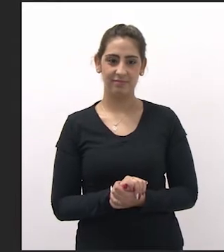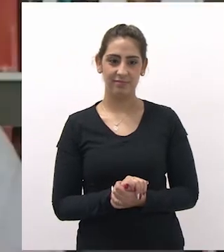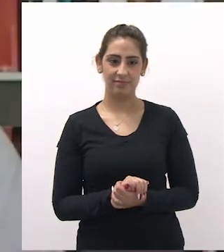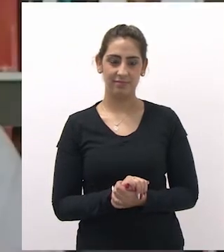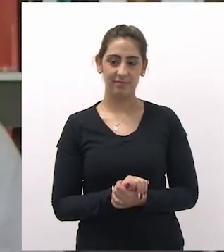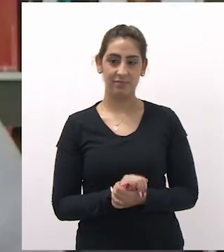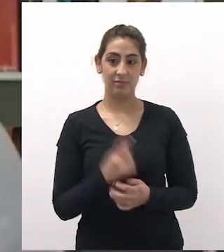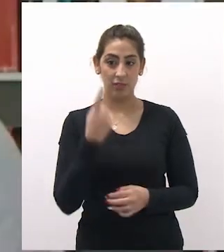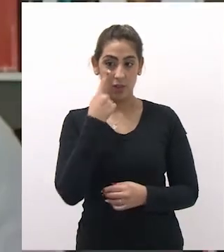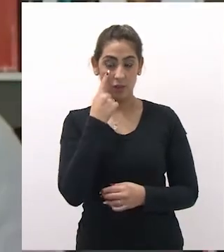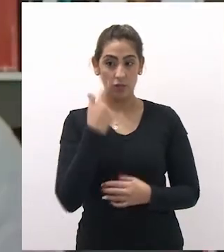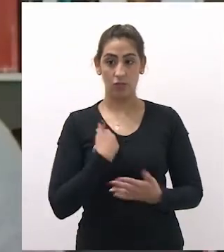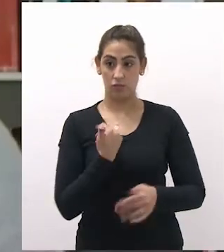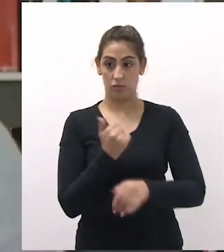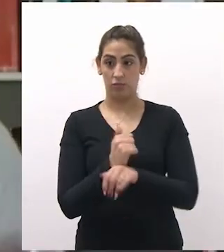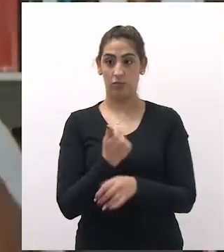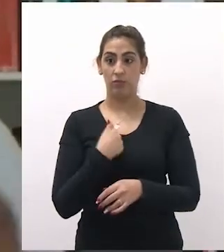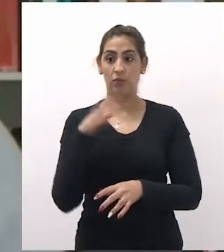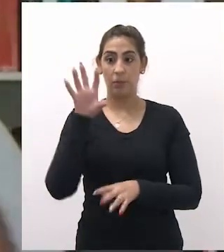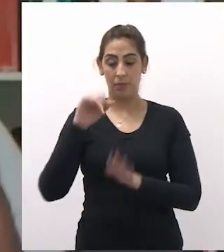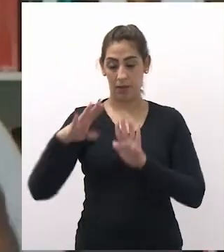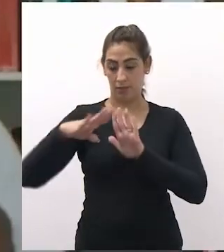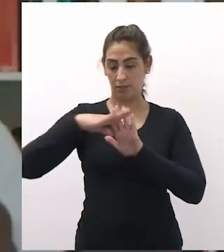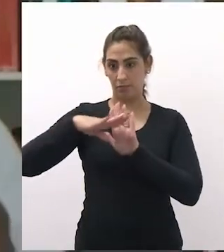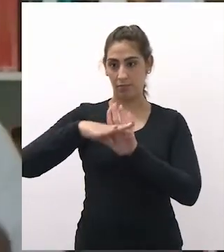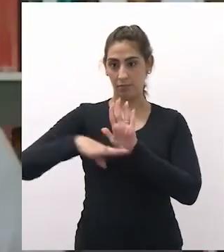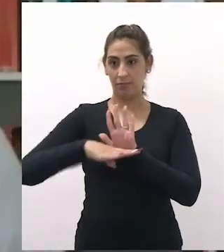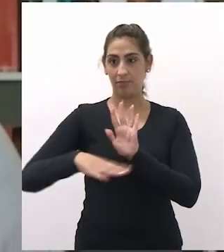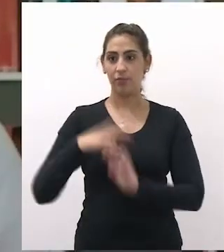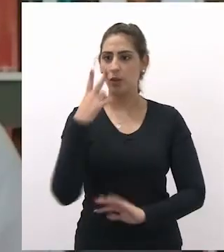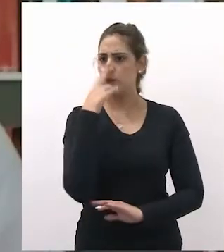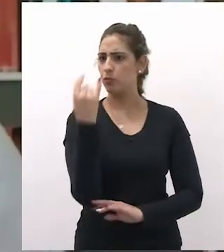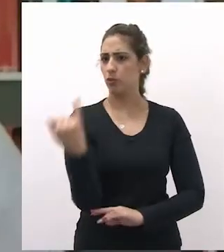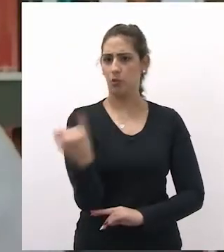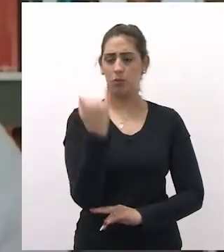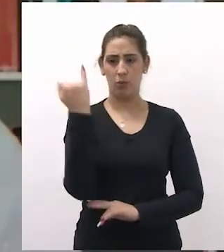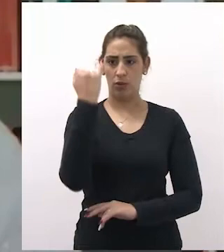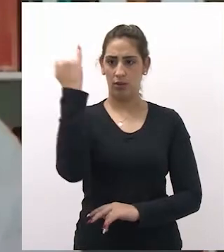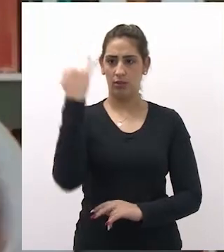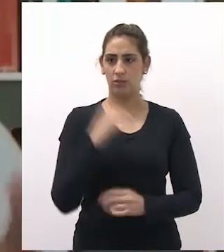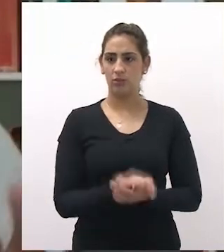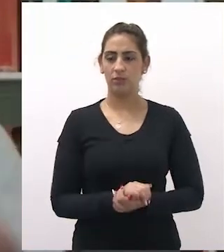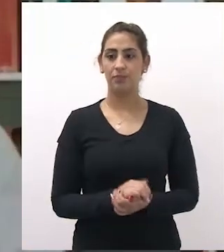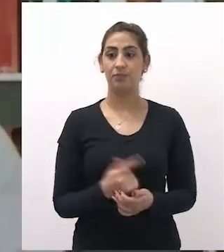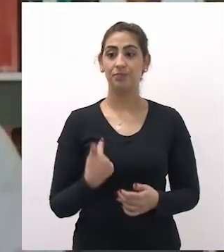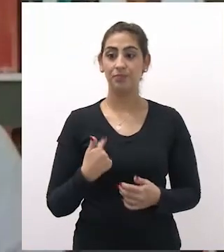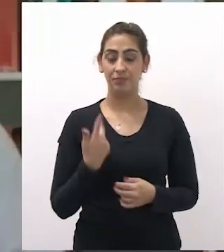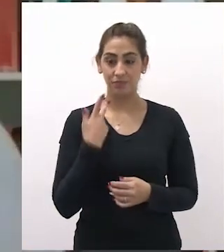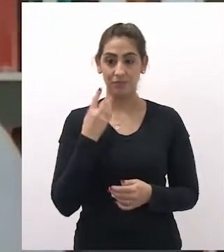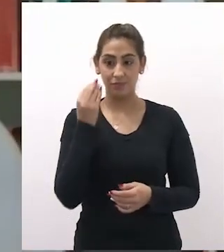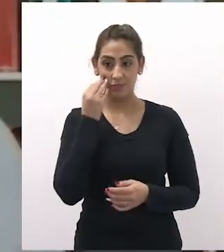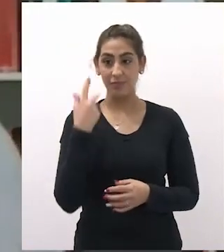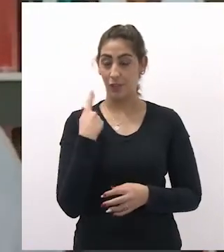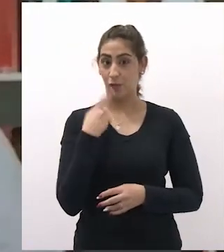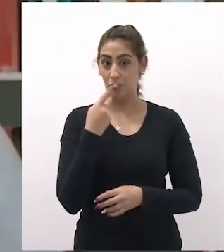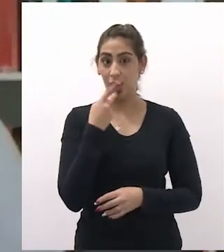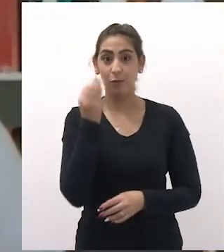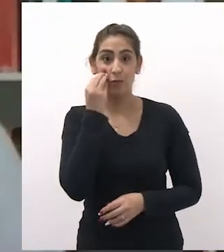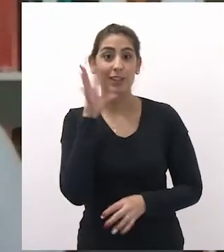Bom, eu vou quebrar esse protocolo, porque eu acho ele extremamente importante, viu? Eu vou quebrar, mas eu vou tentar ser rápida.